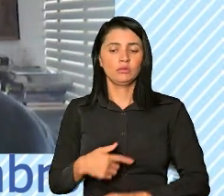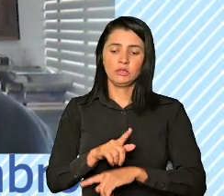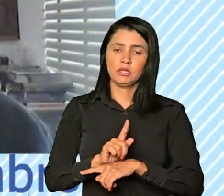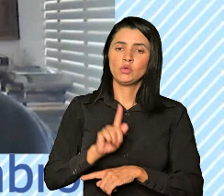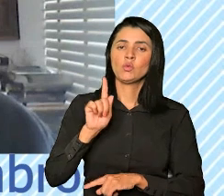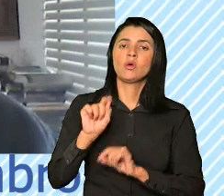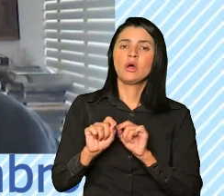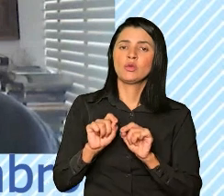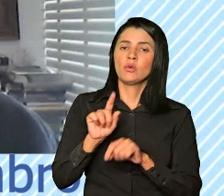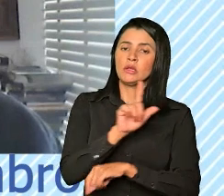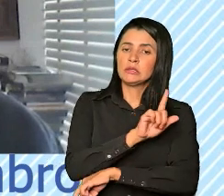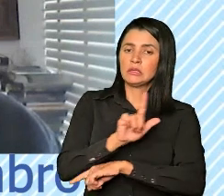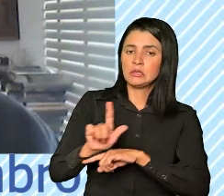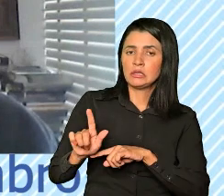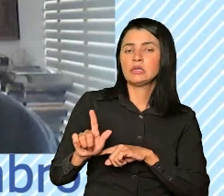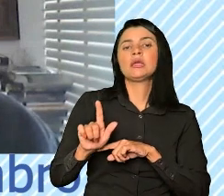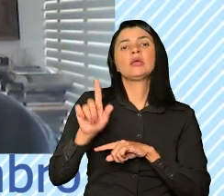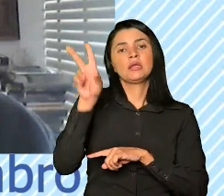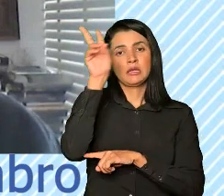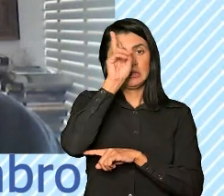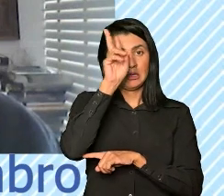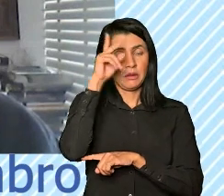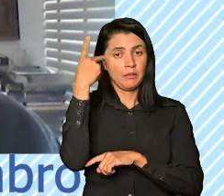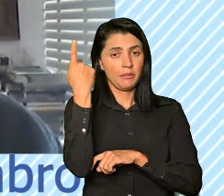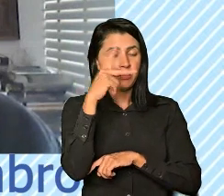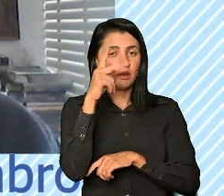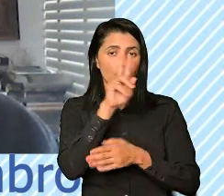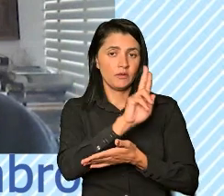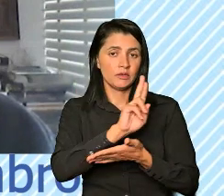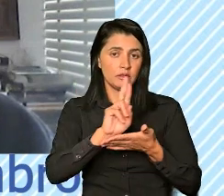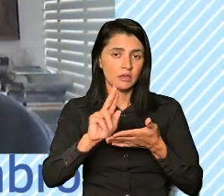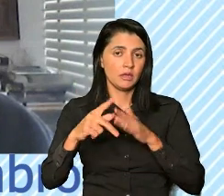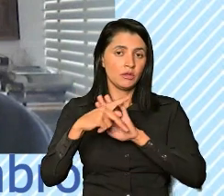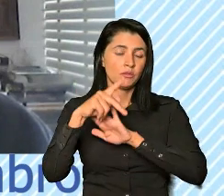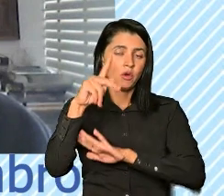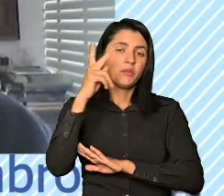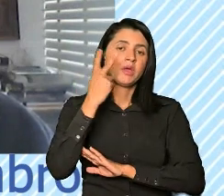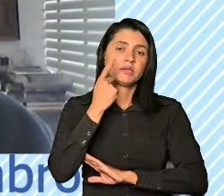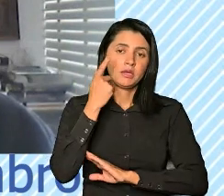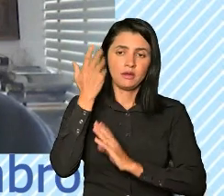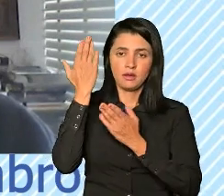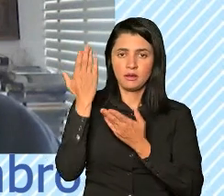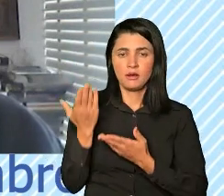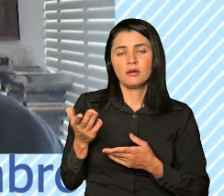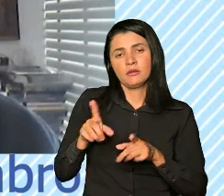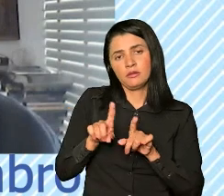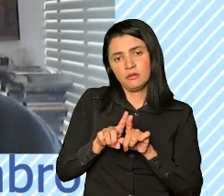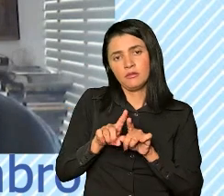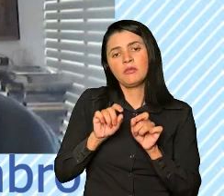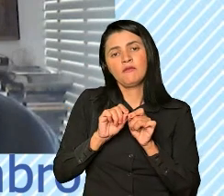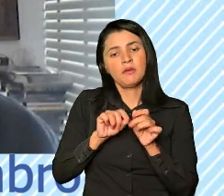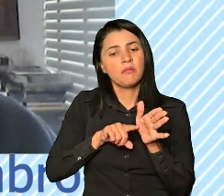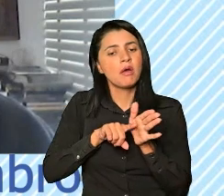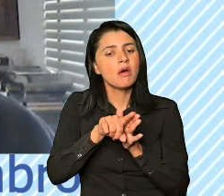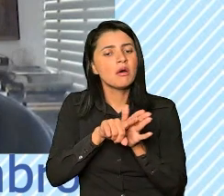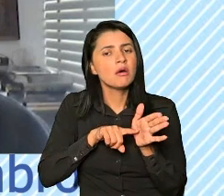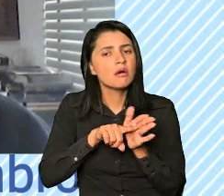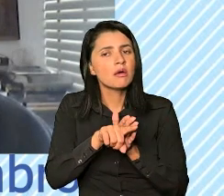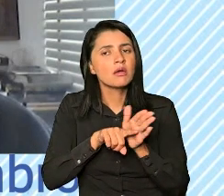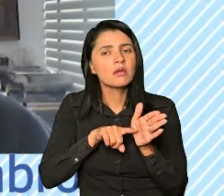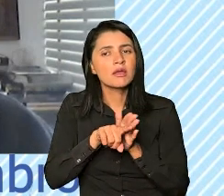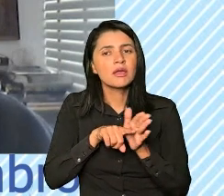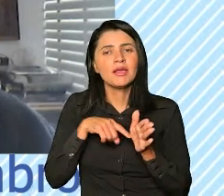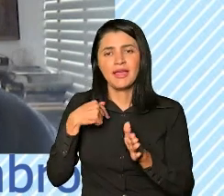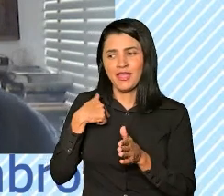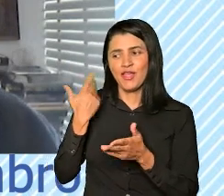com licenciatura plena em História pela Universidade Federal do Ceará. O Ricardo também fez uma pesquisa, isso porque eu sou